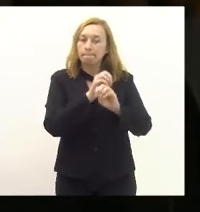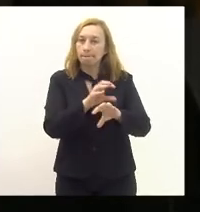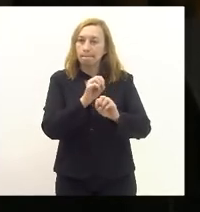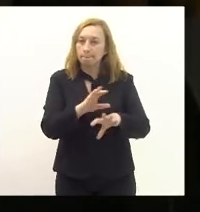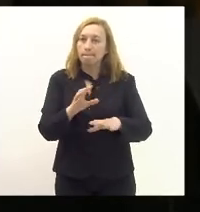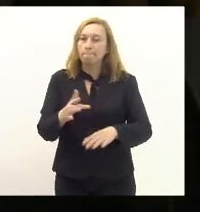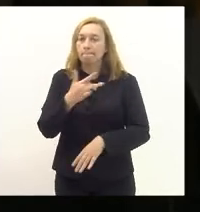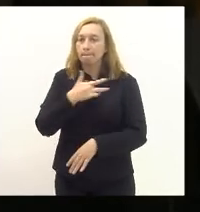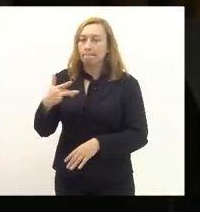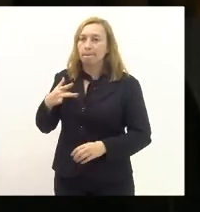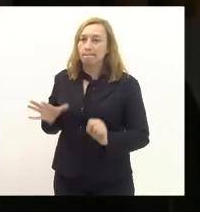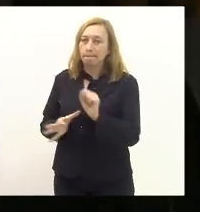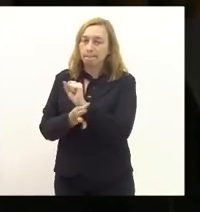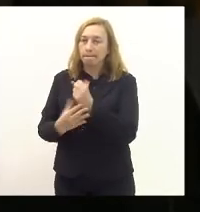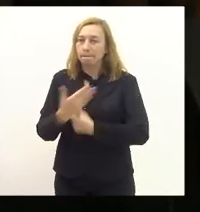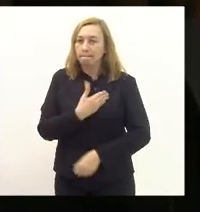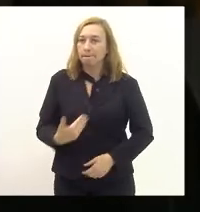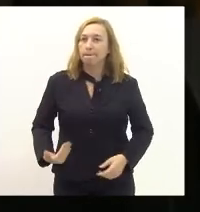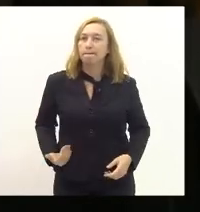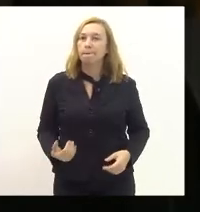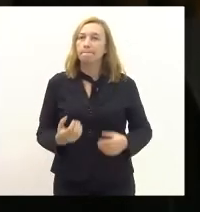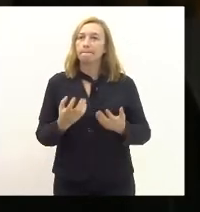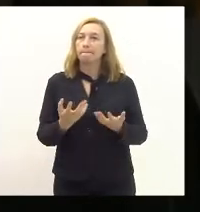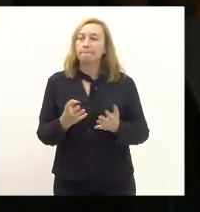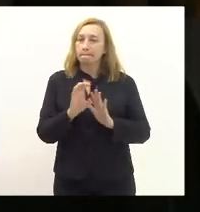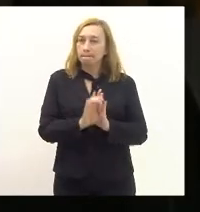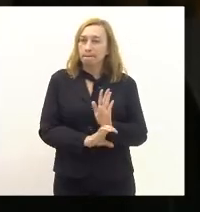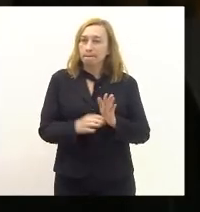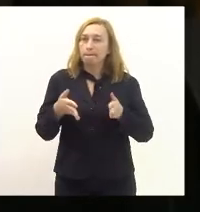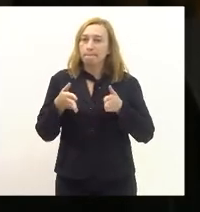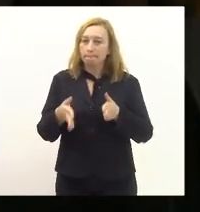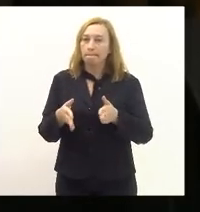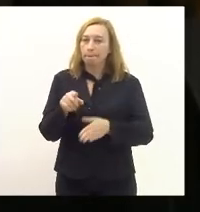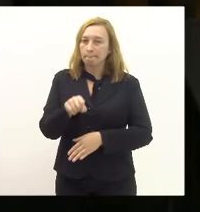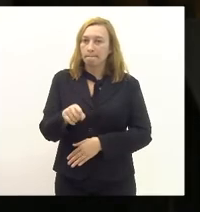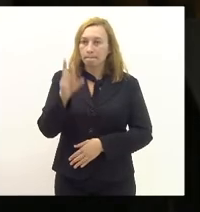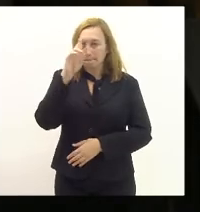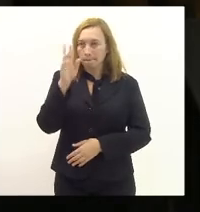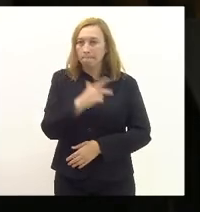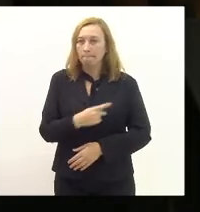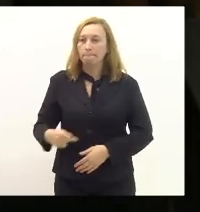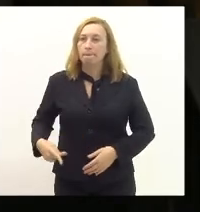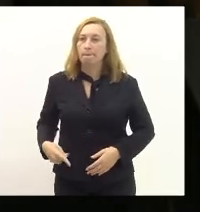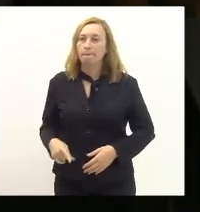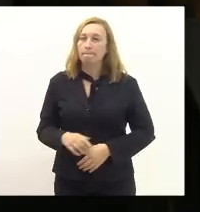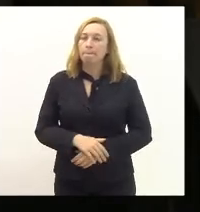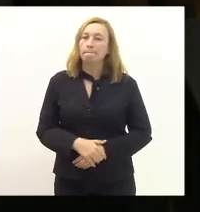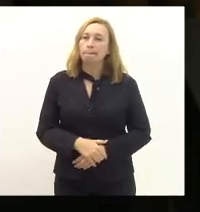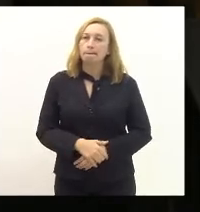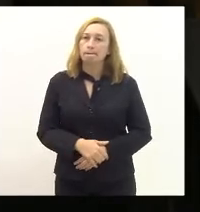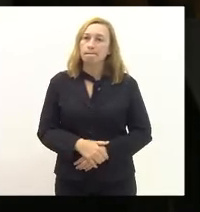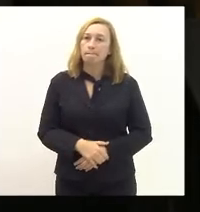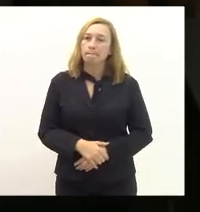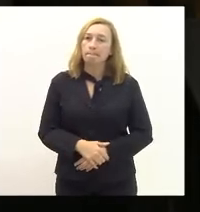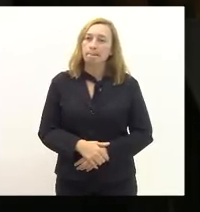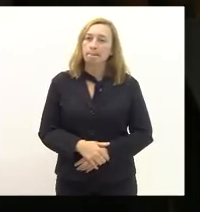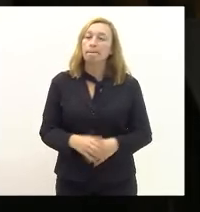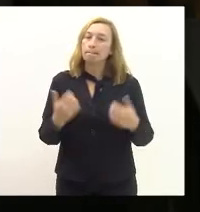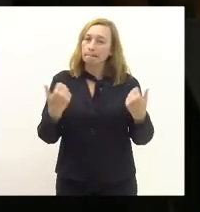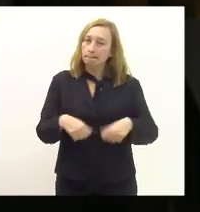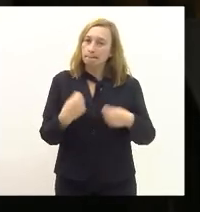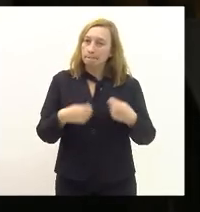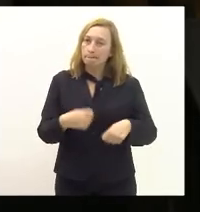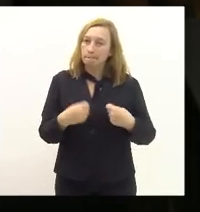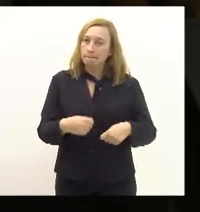saúde e segurança pública. Segunda emenda que eu queria focar aqui, presidente, diz respeito à necessidade